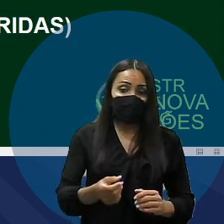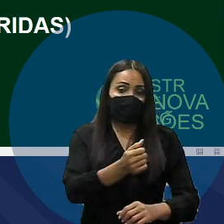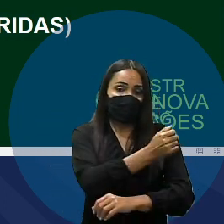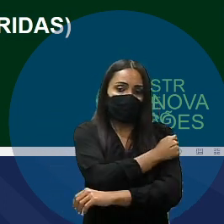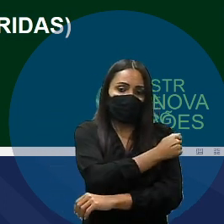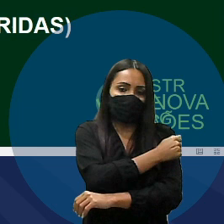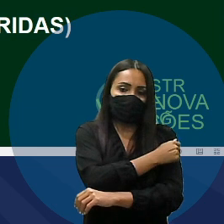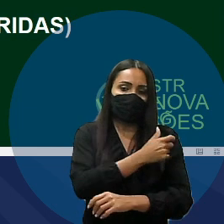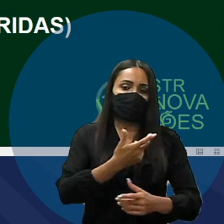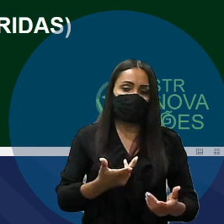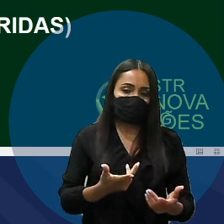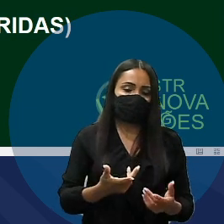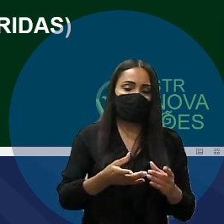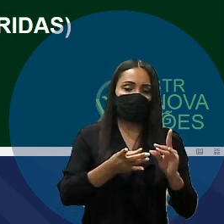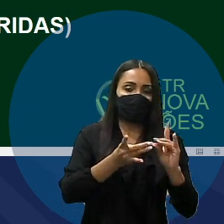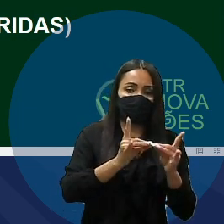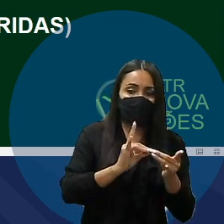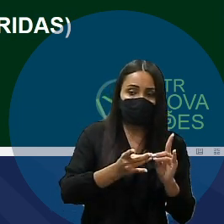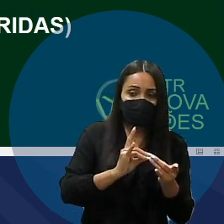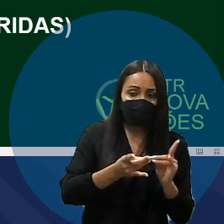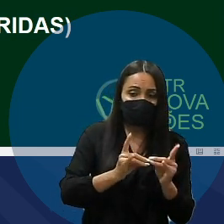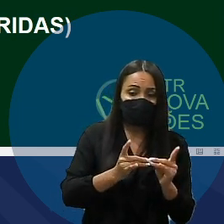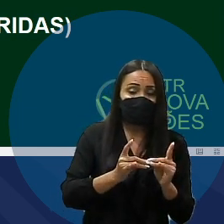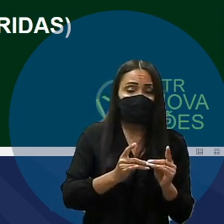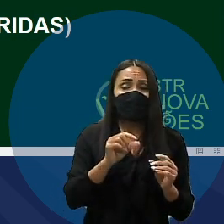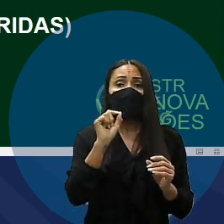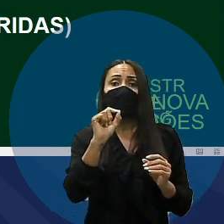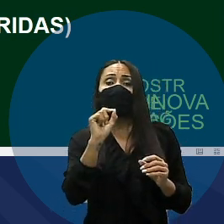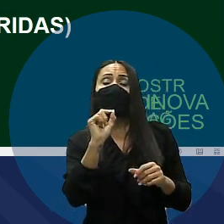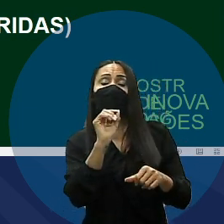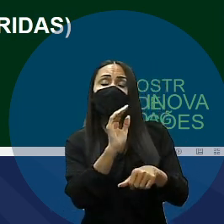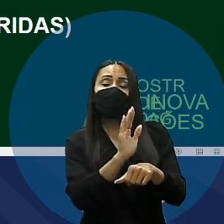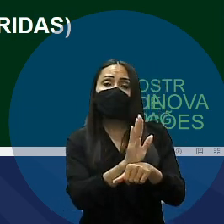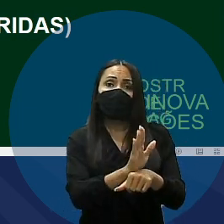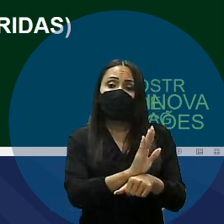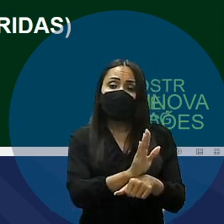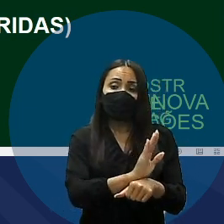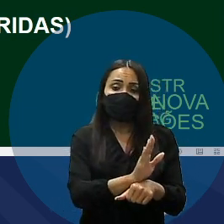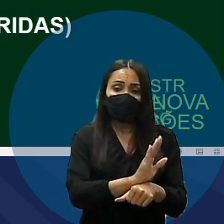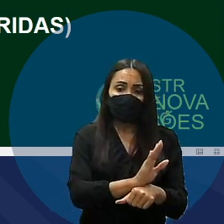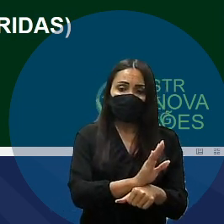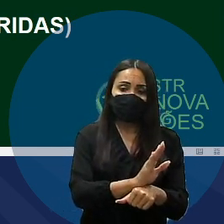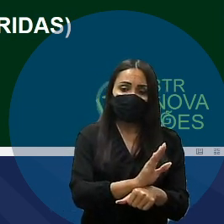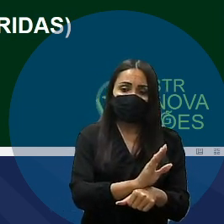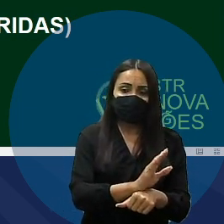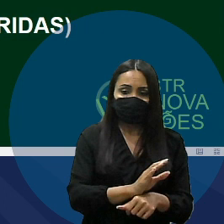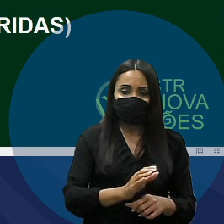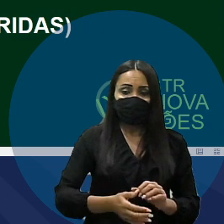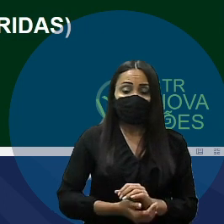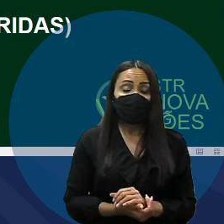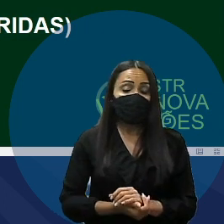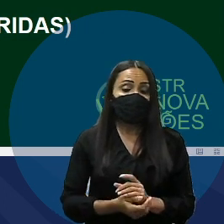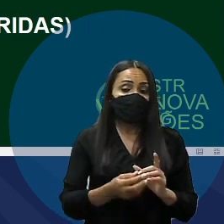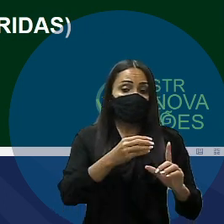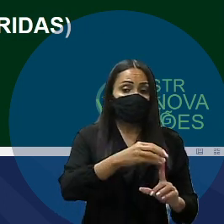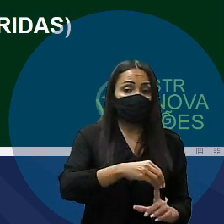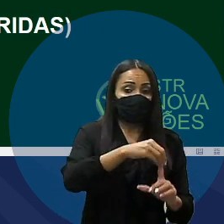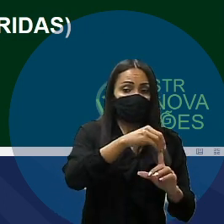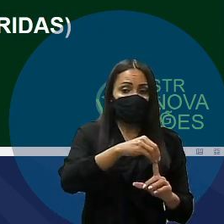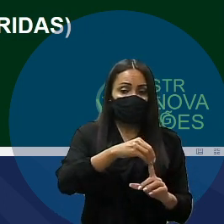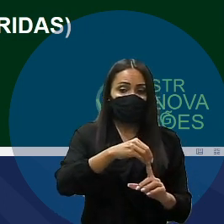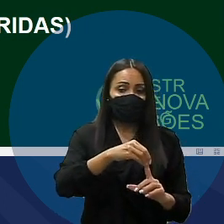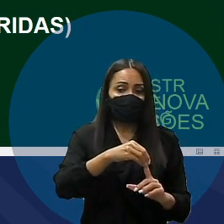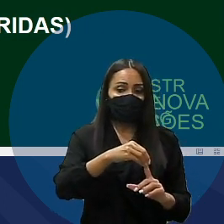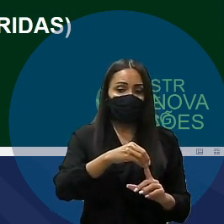dentro dessas oficinas o que era o cinema, o grande caldeirão que é o cinema, principalmente atualmente está sendo um